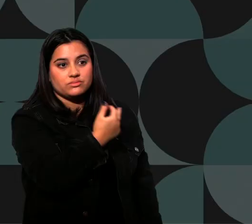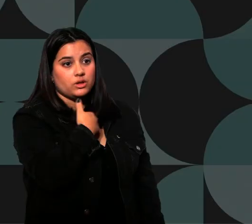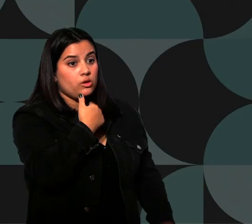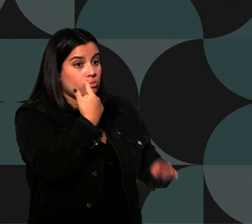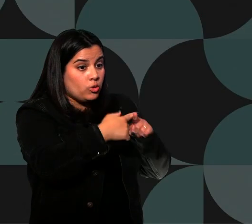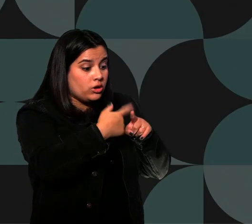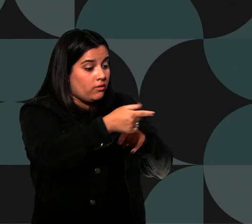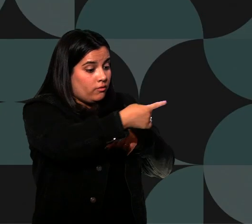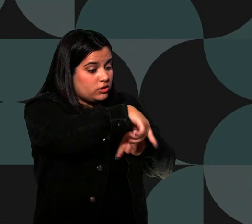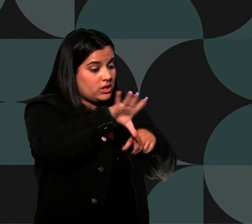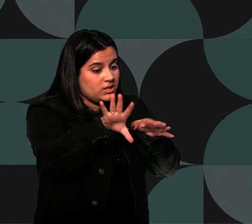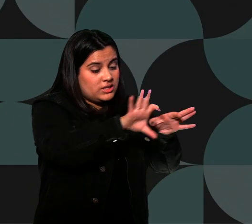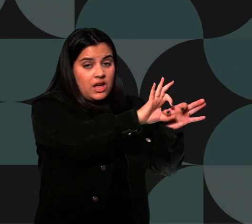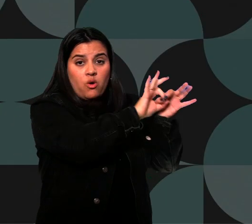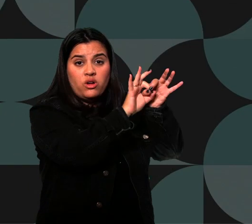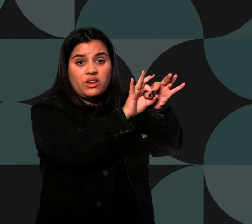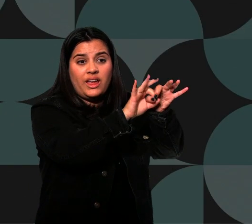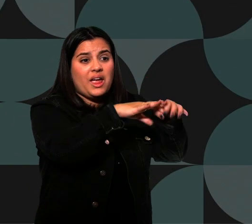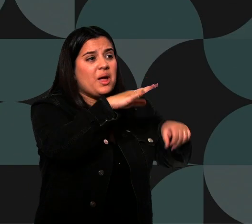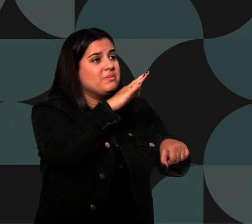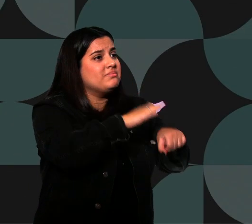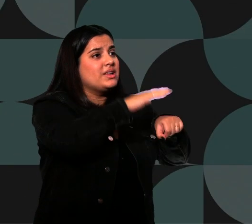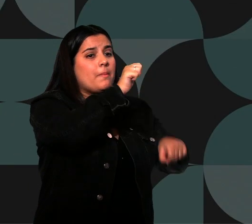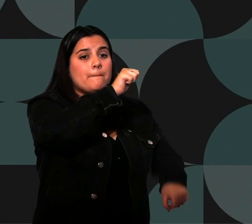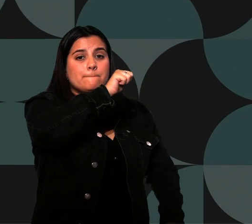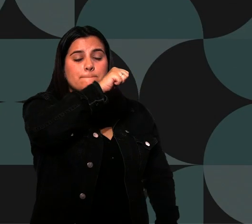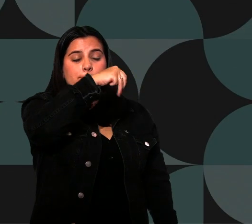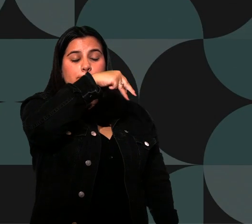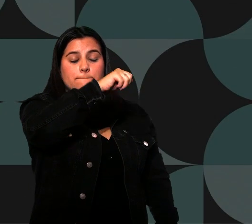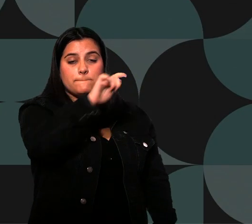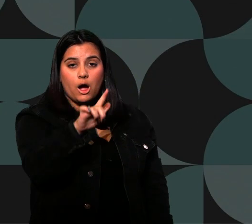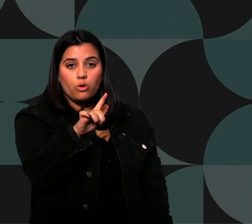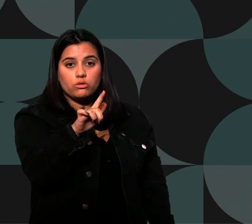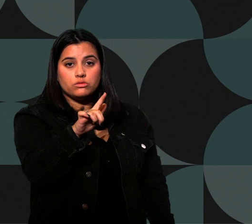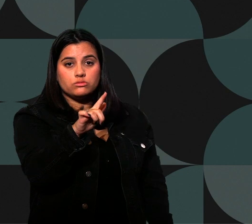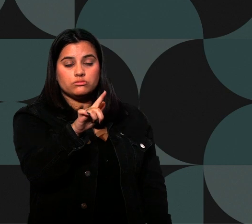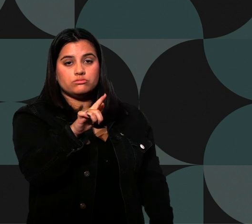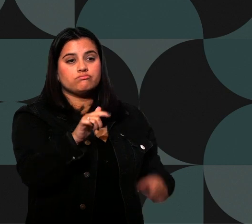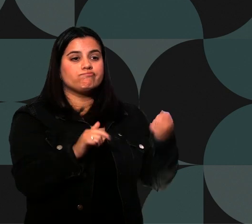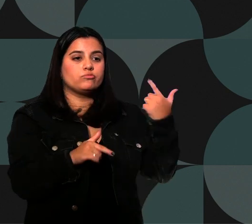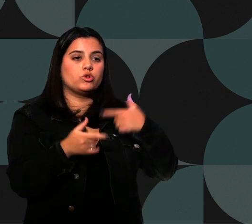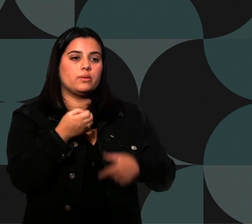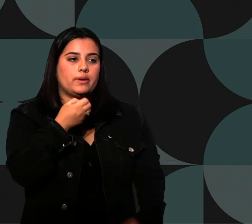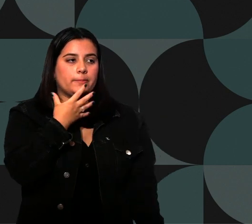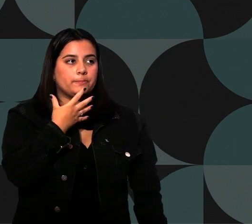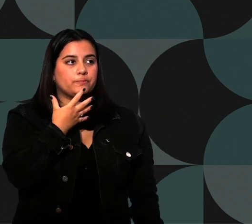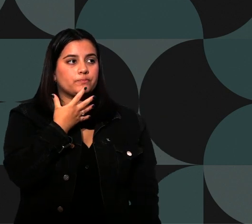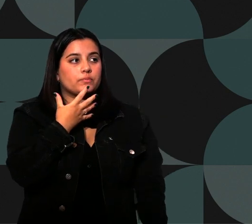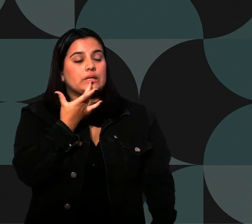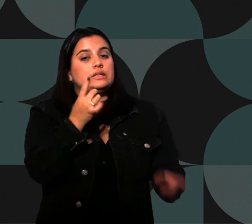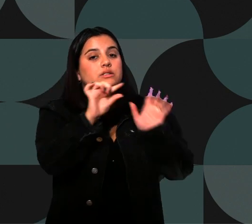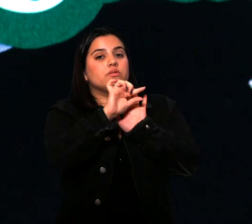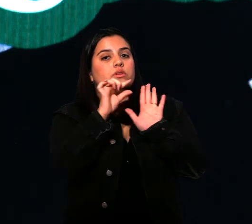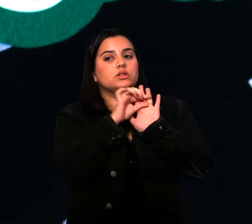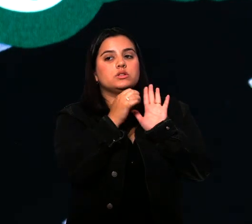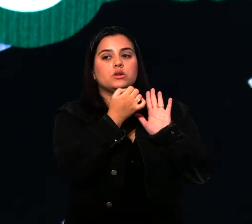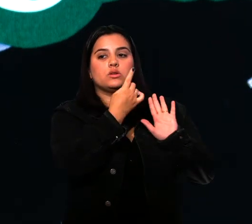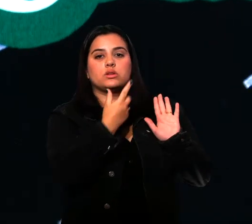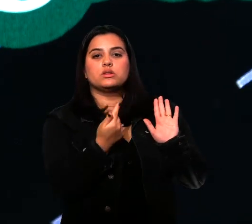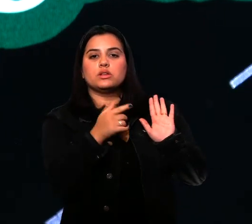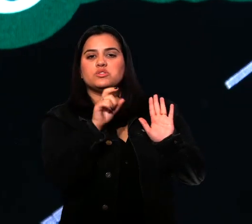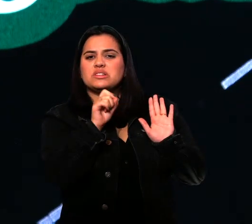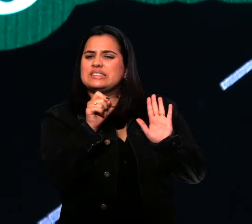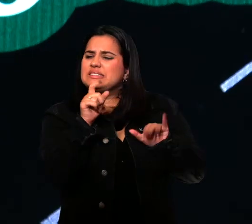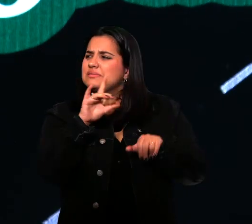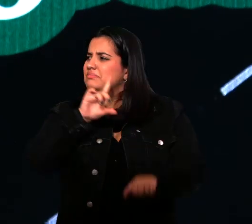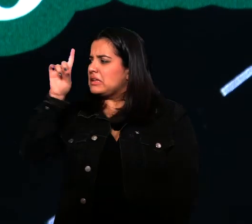reúnem, fazem mais mal do que bem. Esse versículo, o versículo 17, foi um dos versículos que Deus mais falou